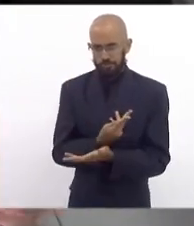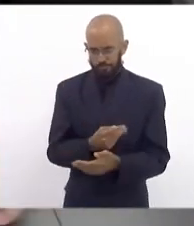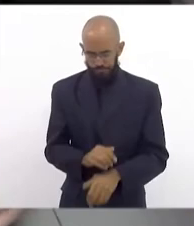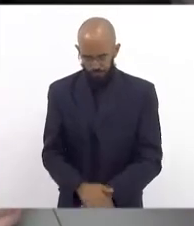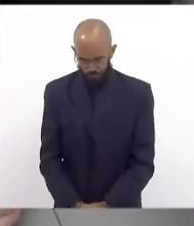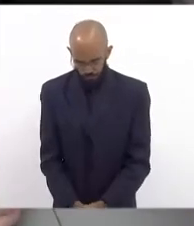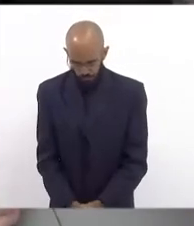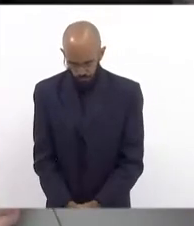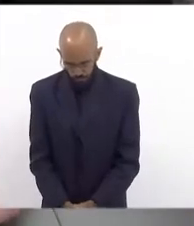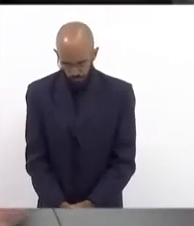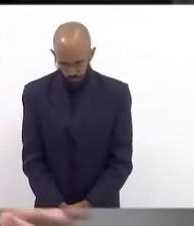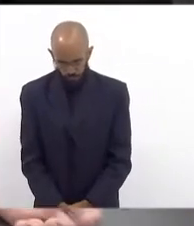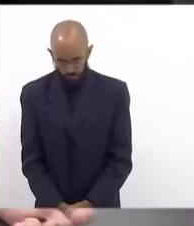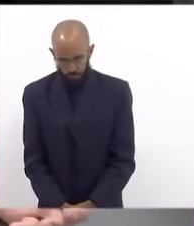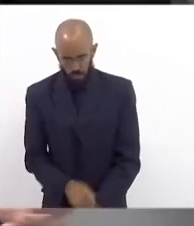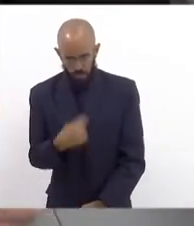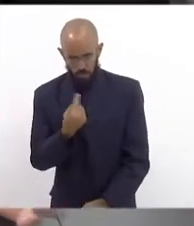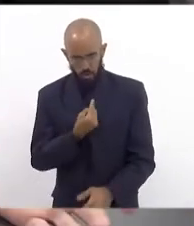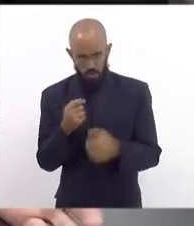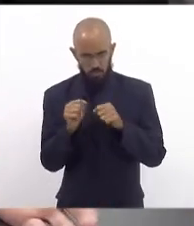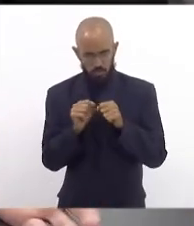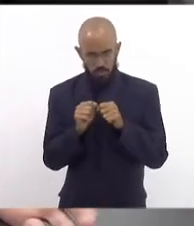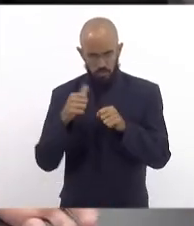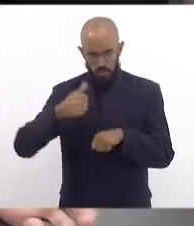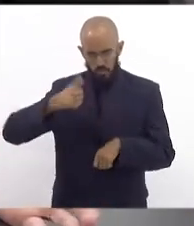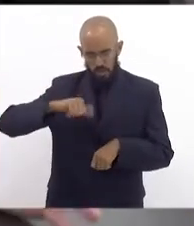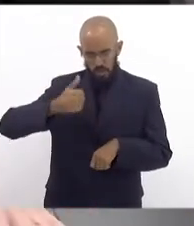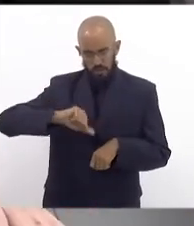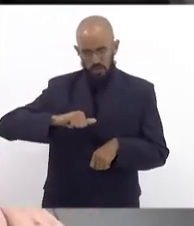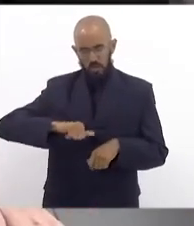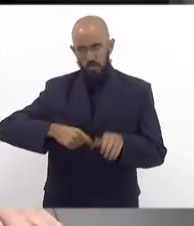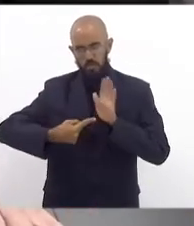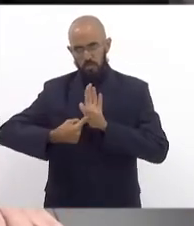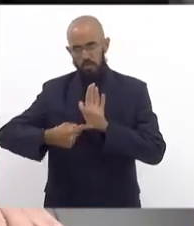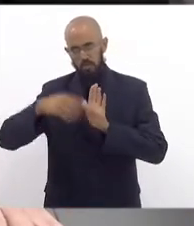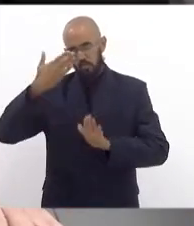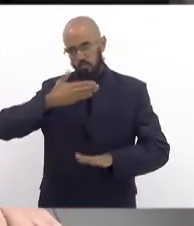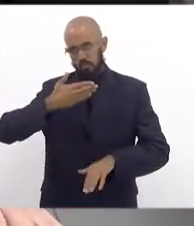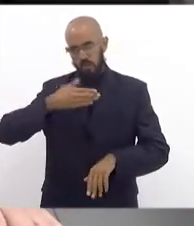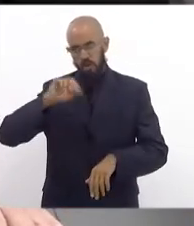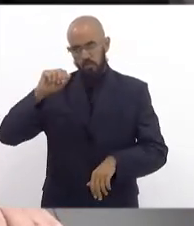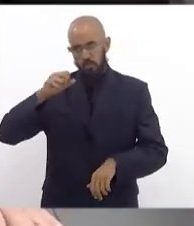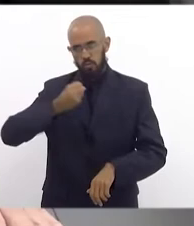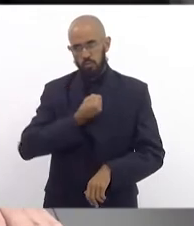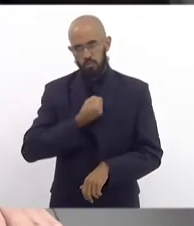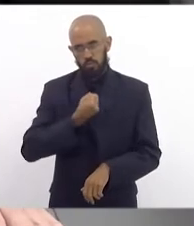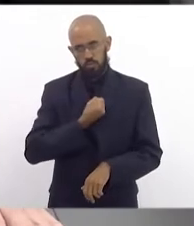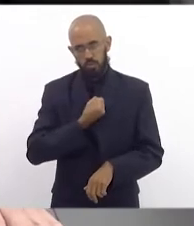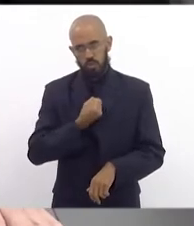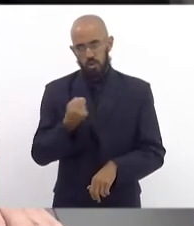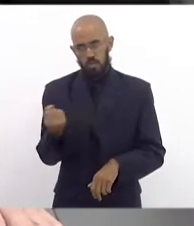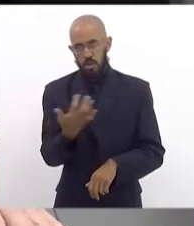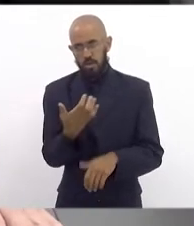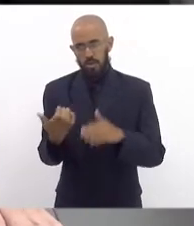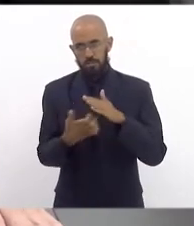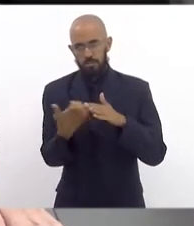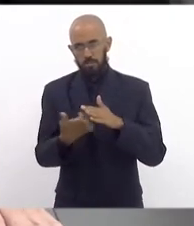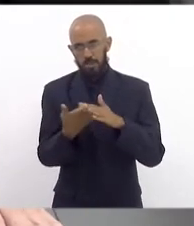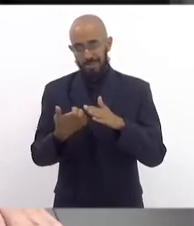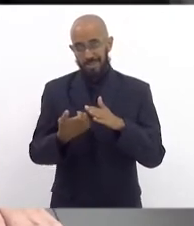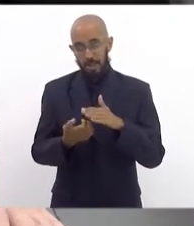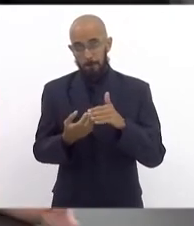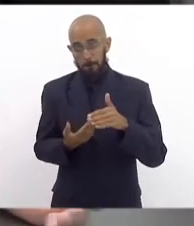gente fez essa análise e comprovou expor número então quando a empresa está na iminência de ser